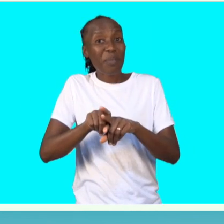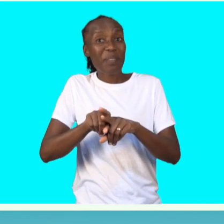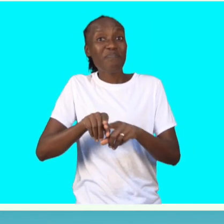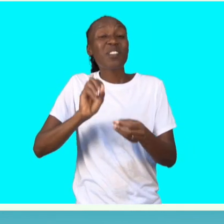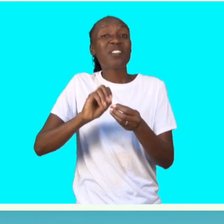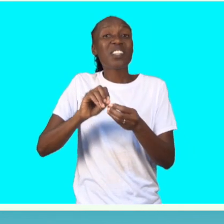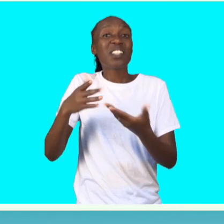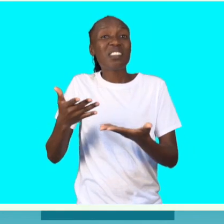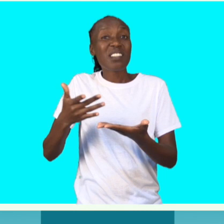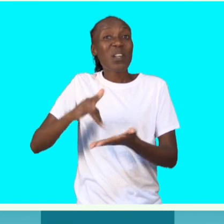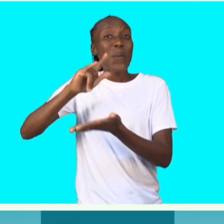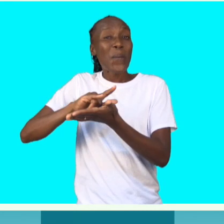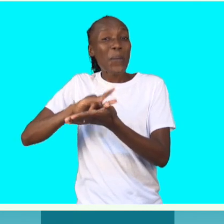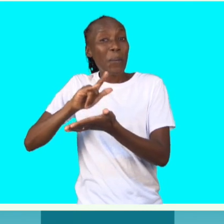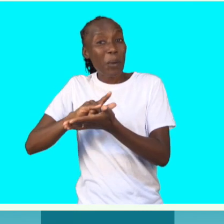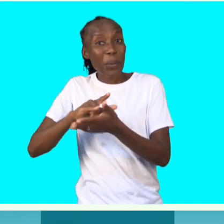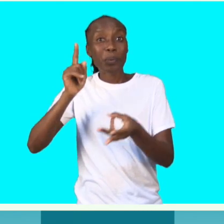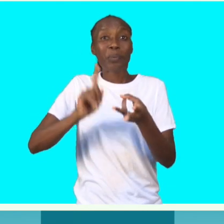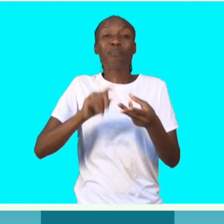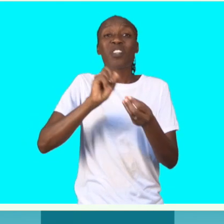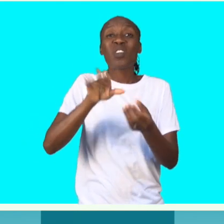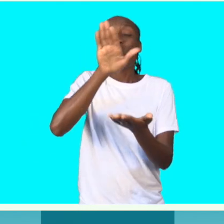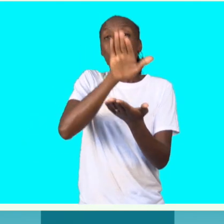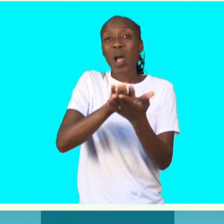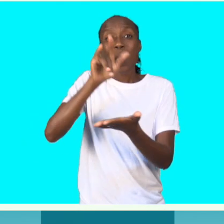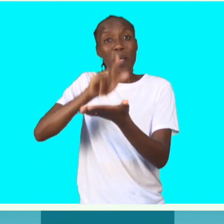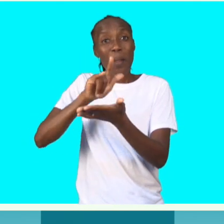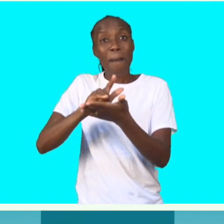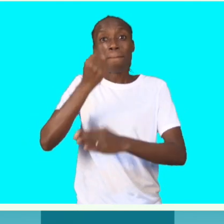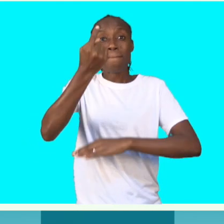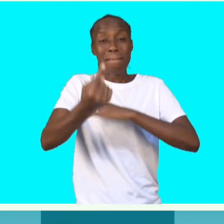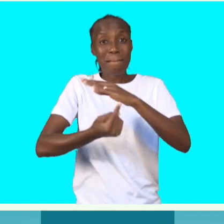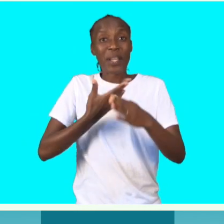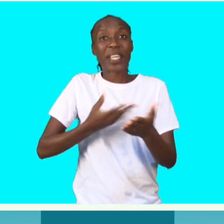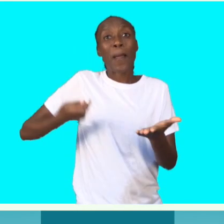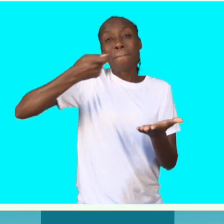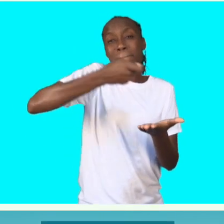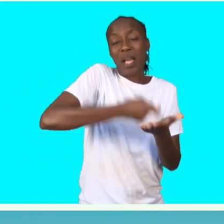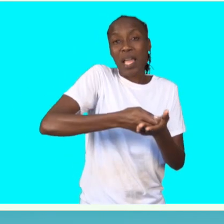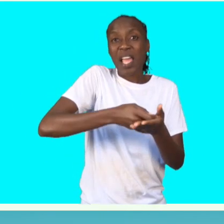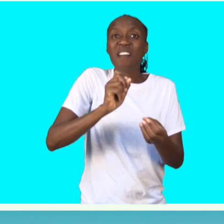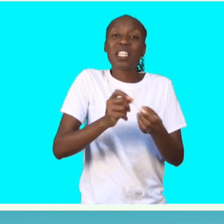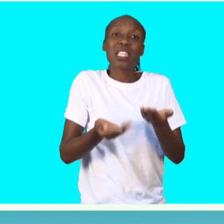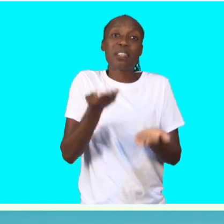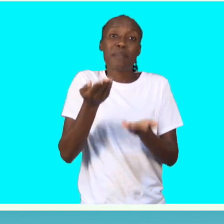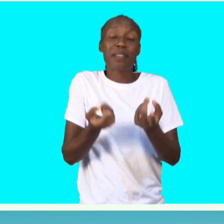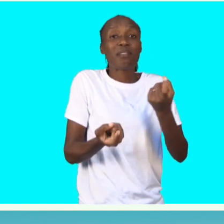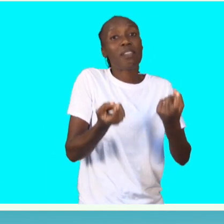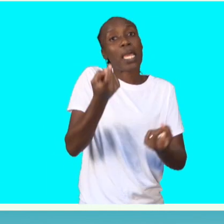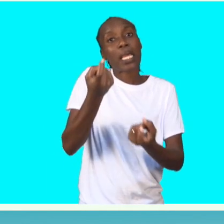do aeroporto. O cliente, o estrangeiro, quando vem comprar uma obra com um peso considerável,